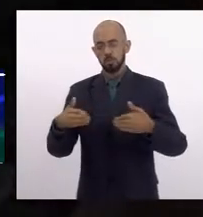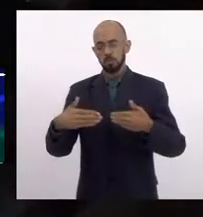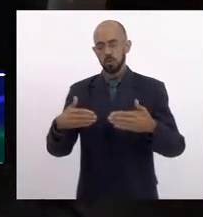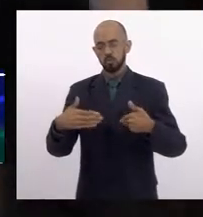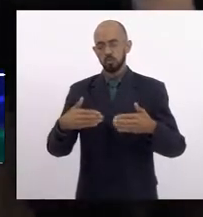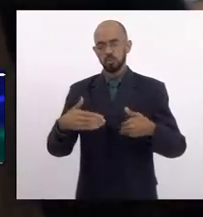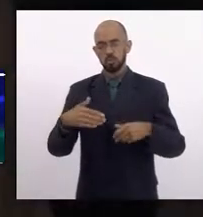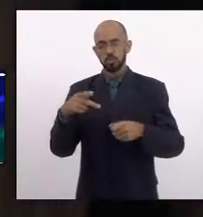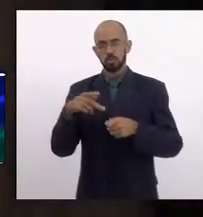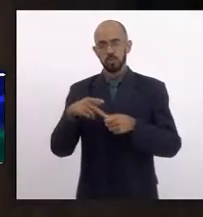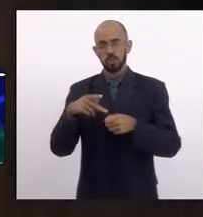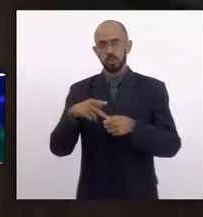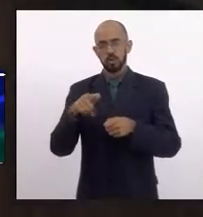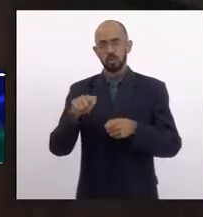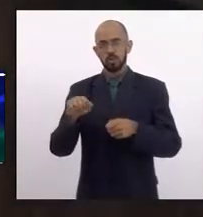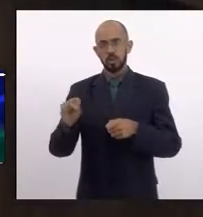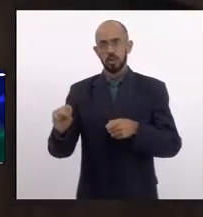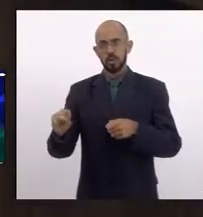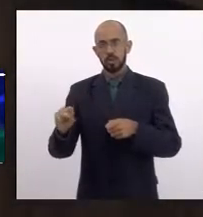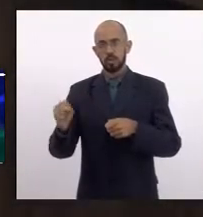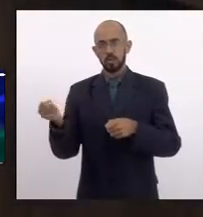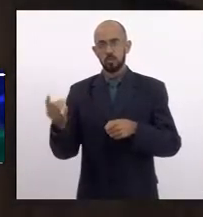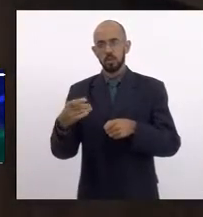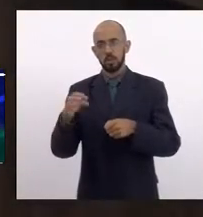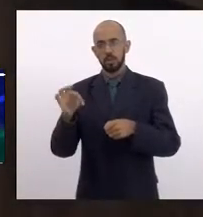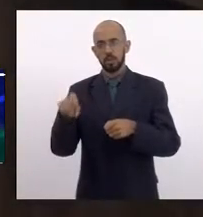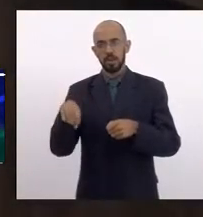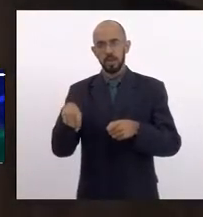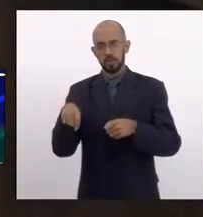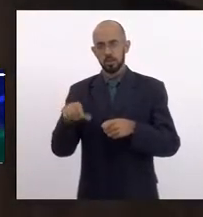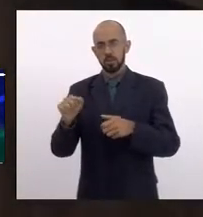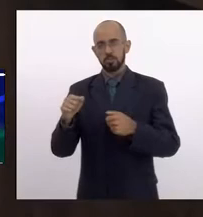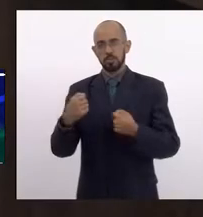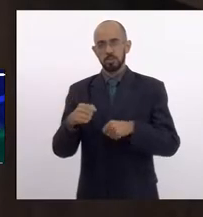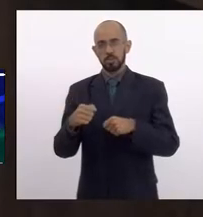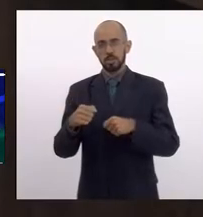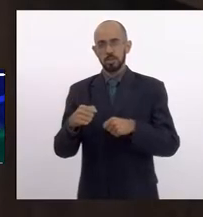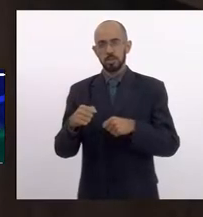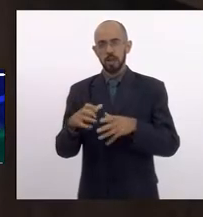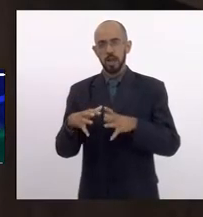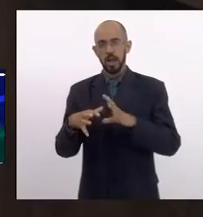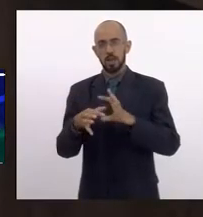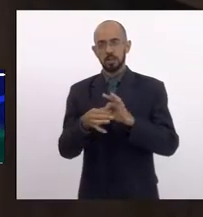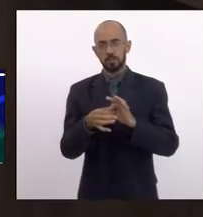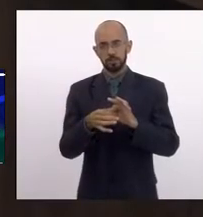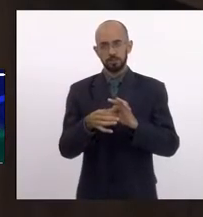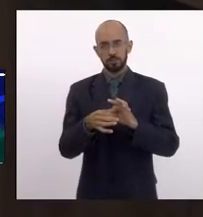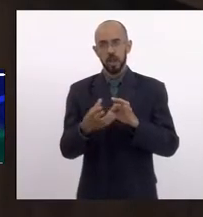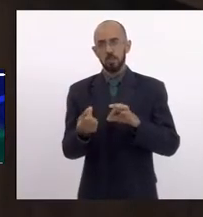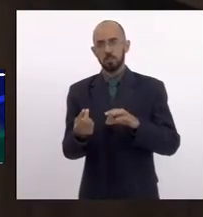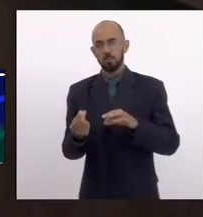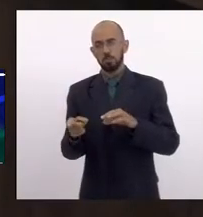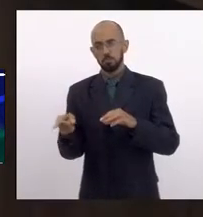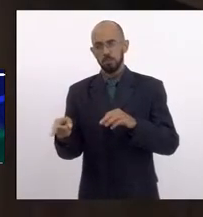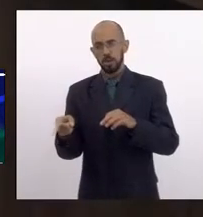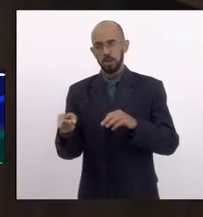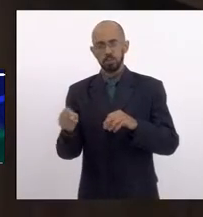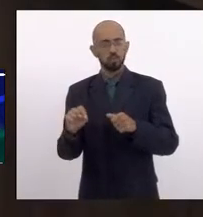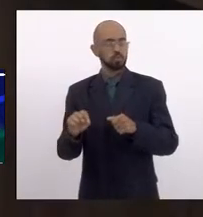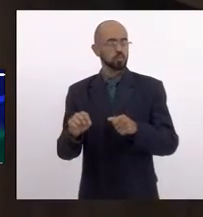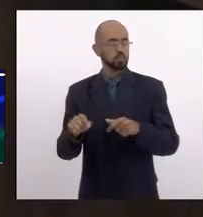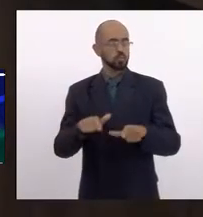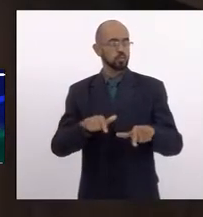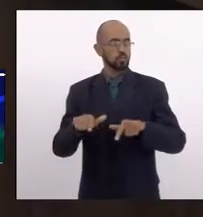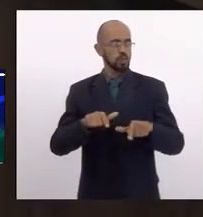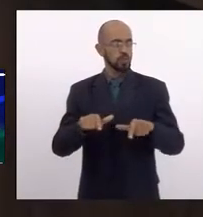e gás Quanto a taxa deve estar arrolada ao preço da prestação